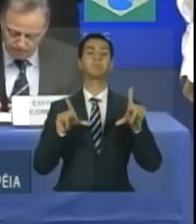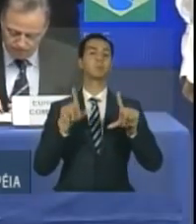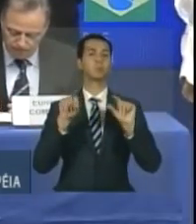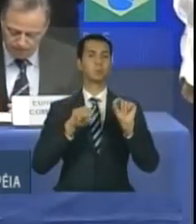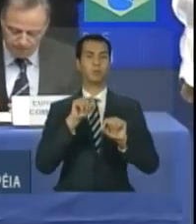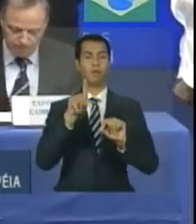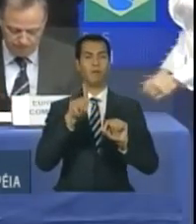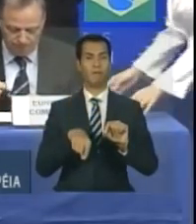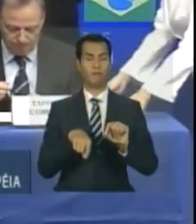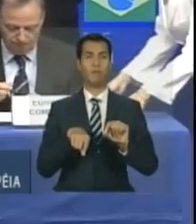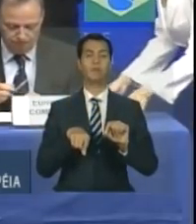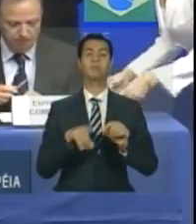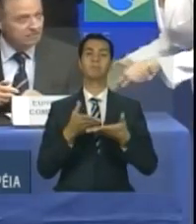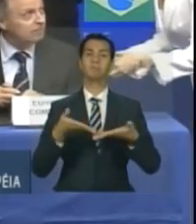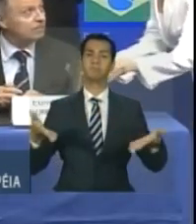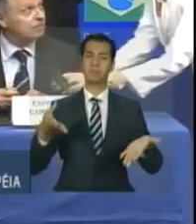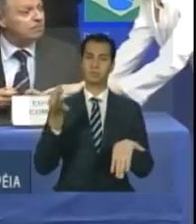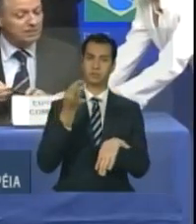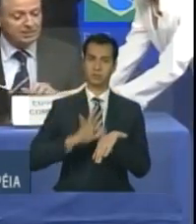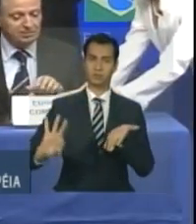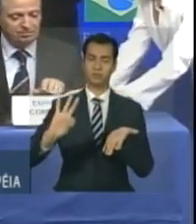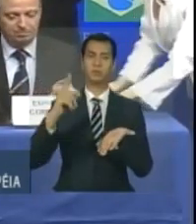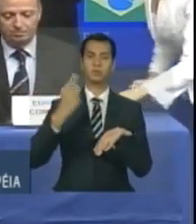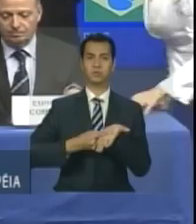Social da SECOM.